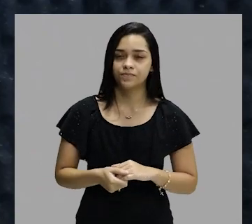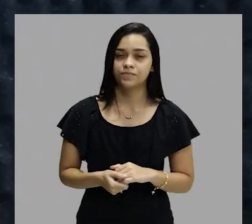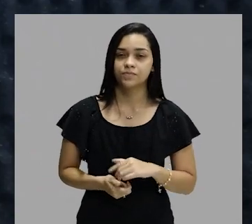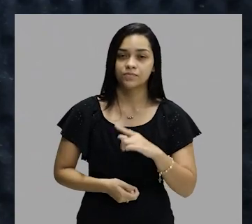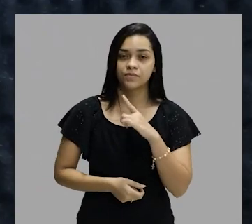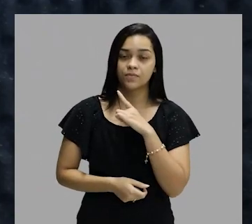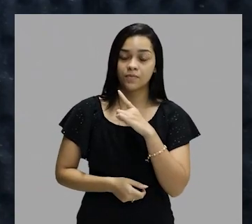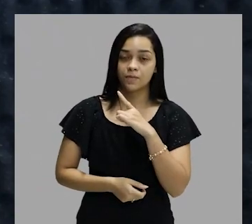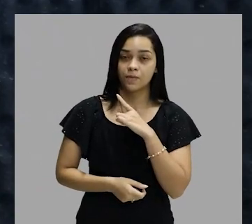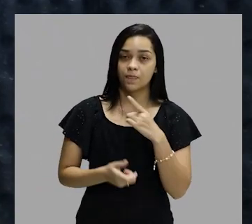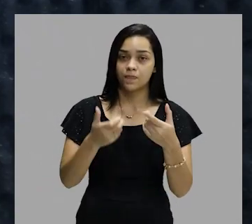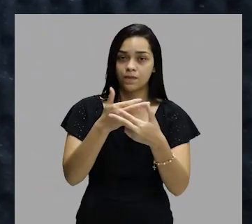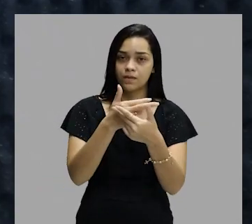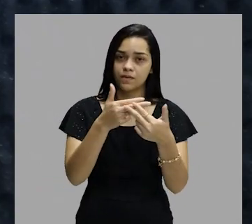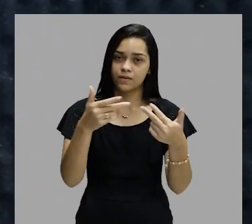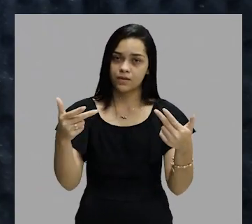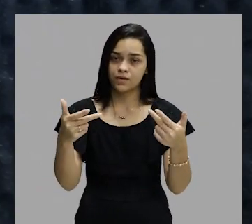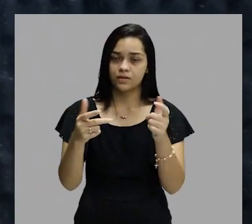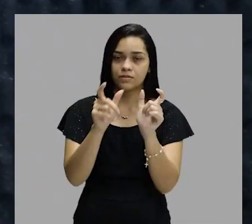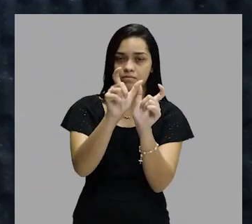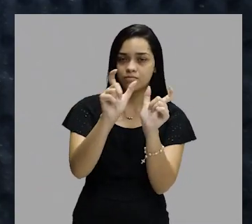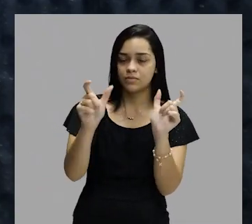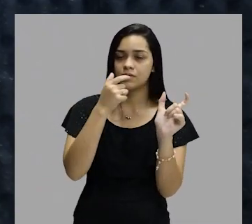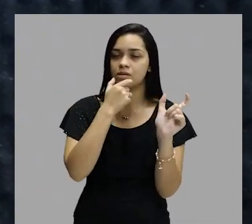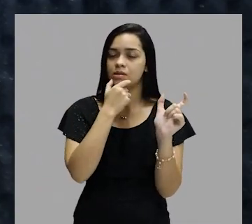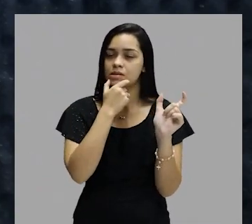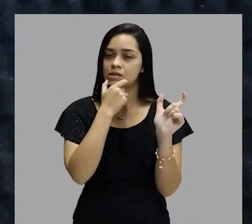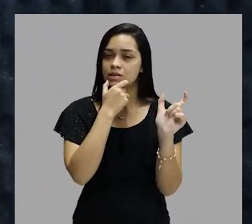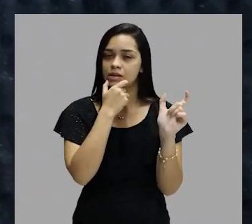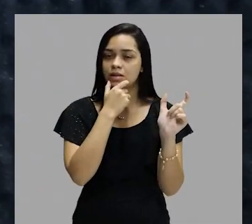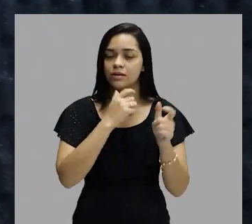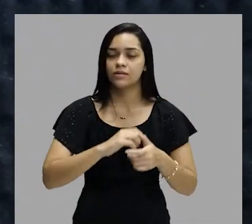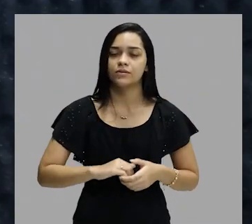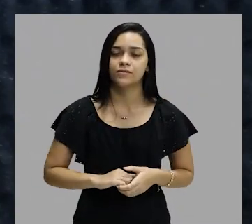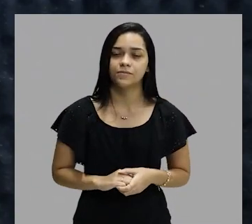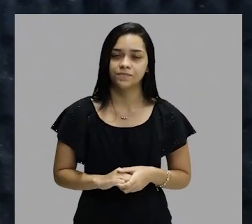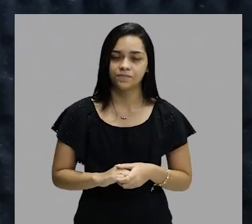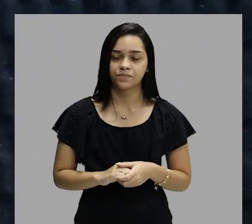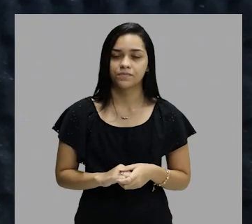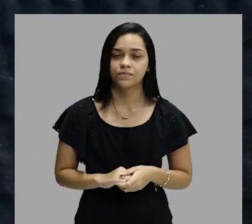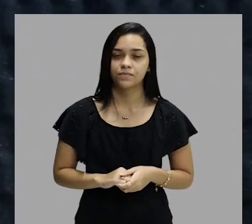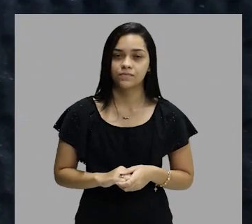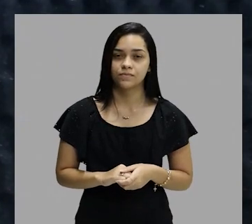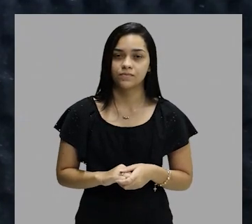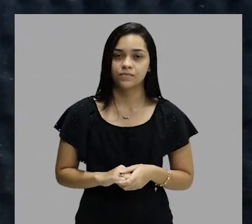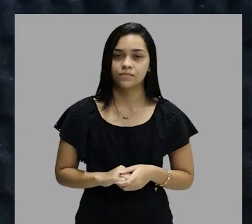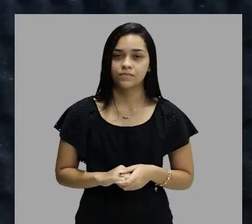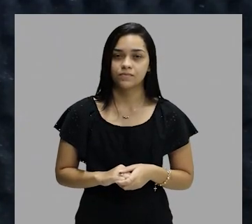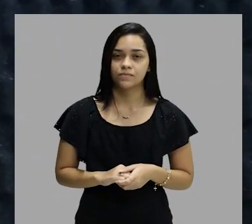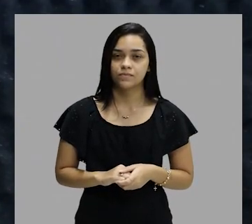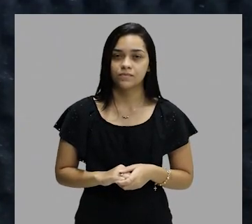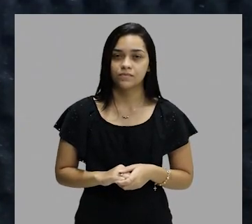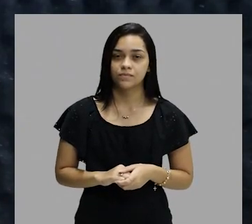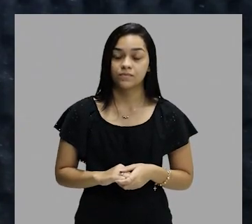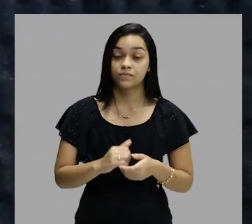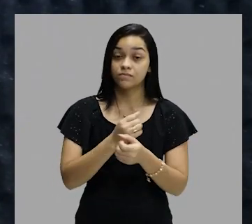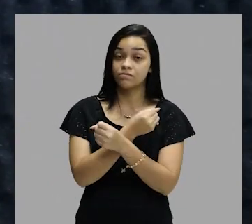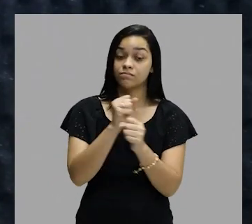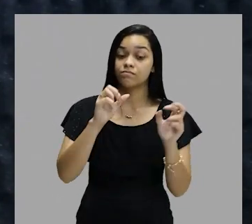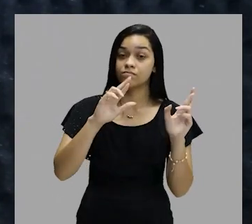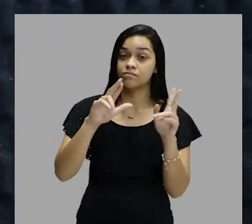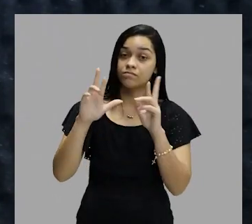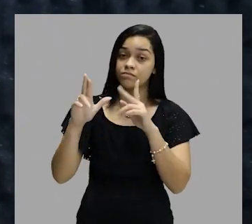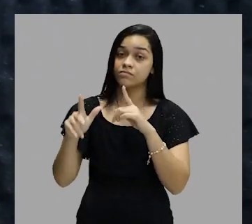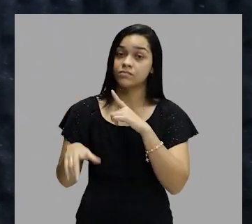that seem to be cognates because of similar sounds in writing, but have different meanings. A grande diferença está